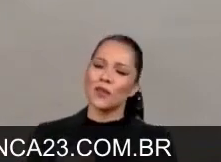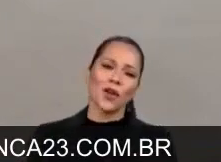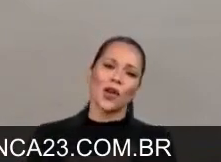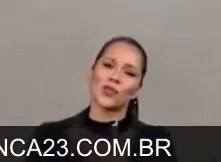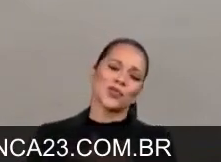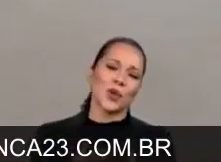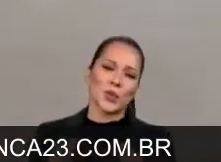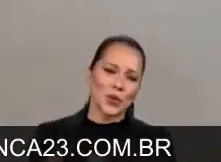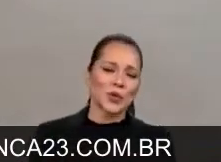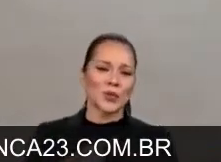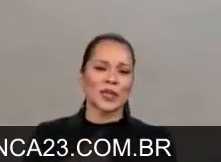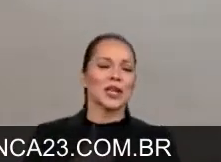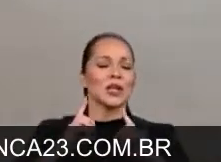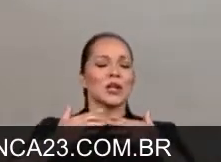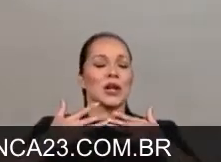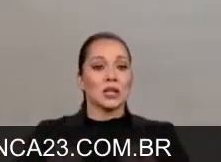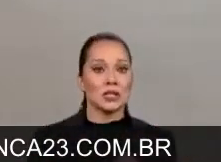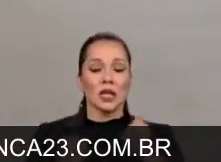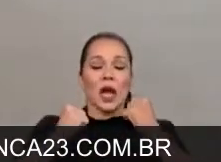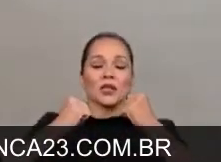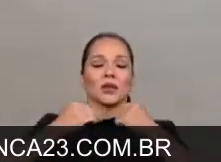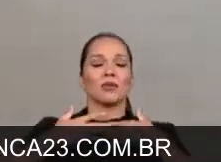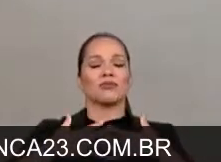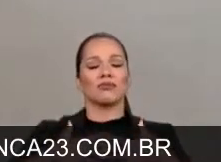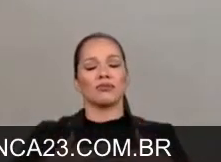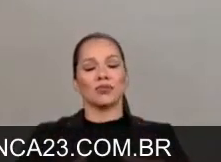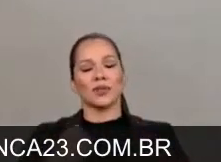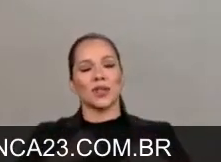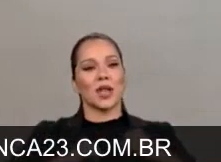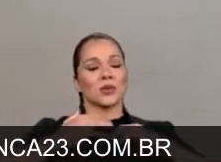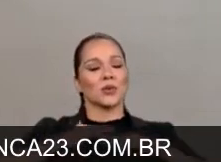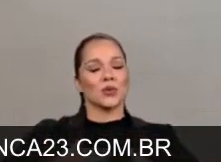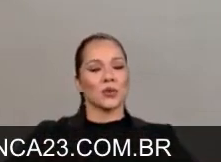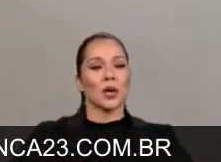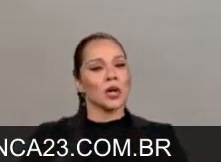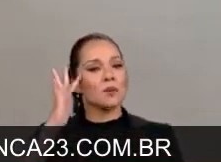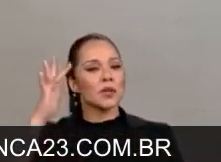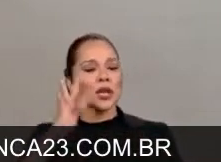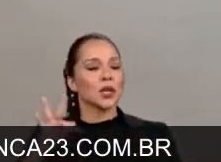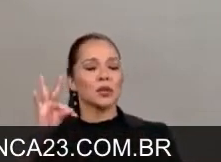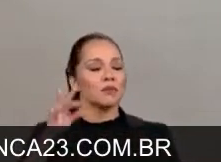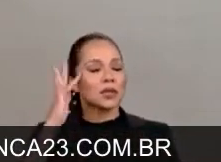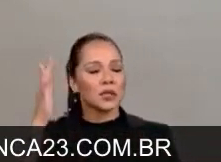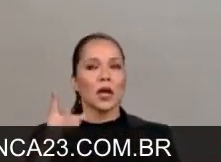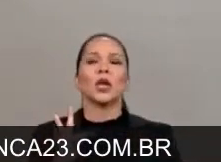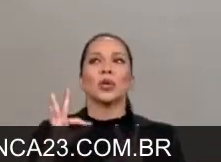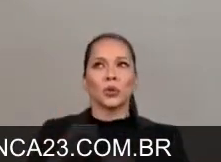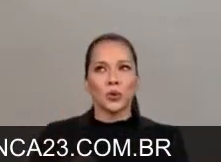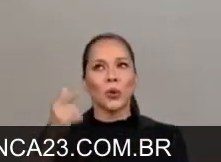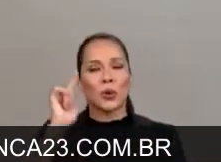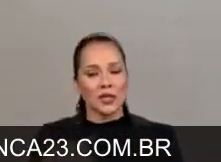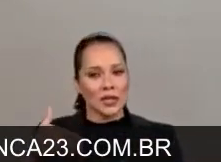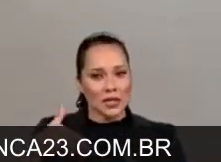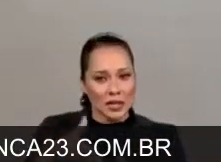contribuir muito para ter uma diminuição da ansiedade. E pensar o seguinte, tudo que eles conseguiram fazer